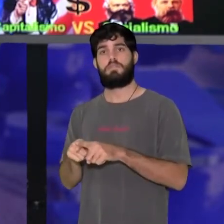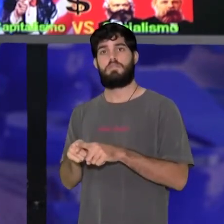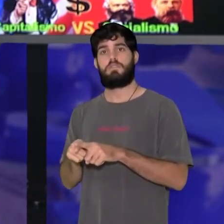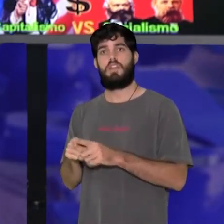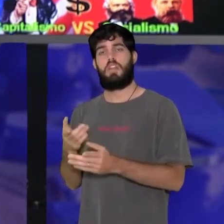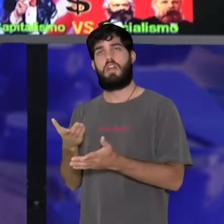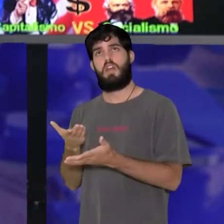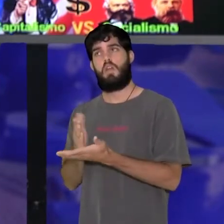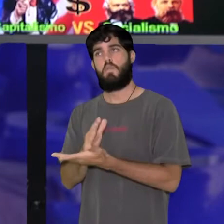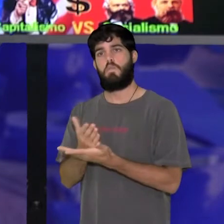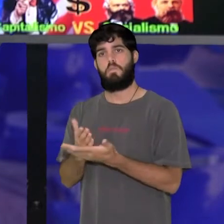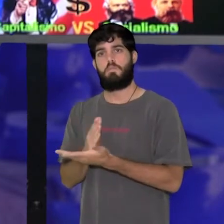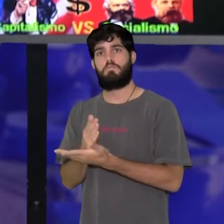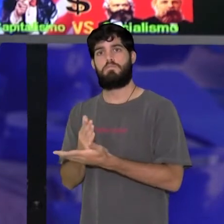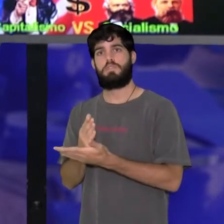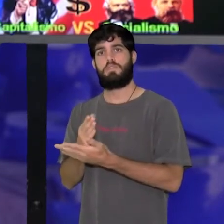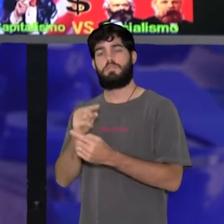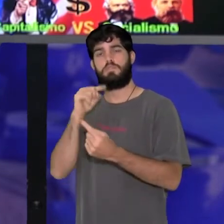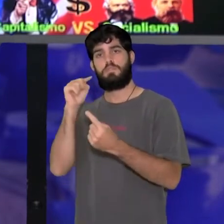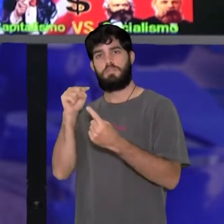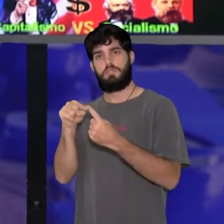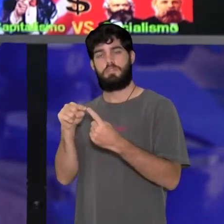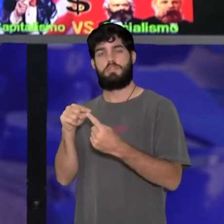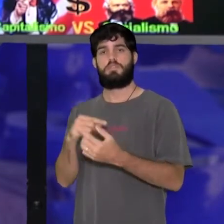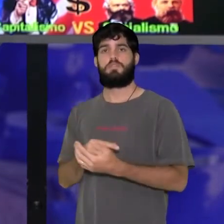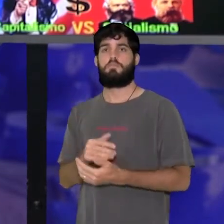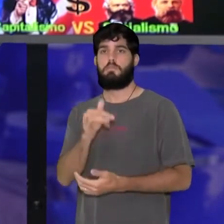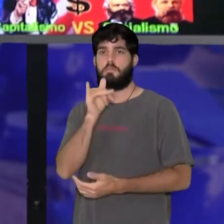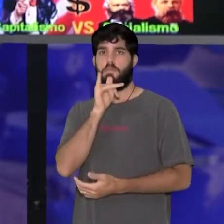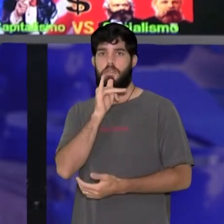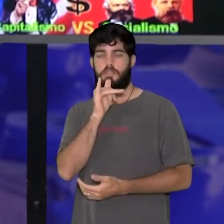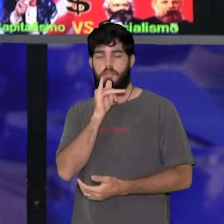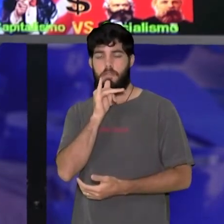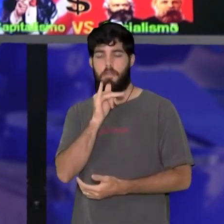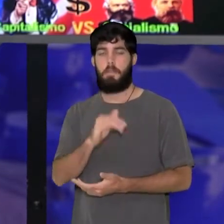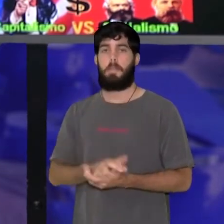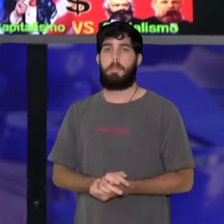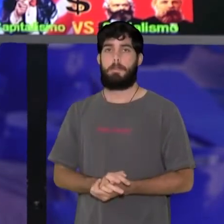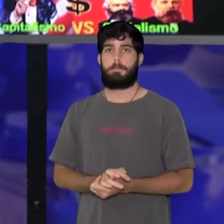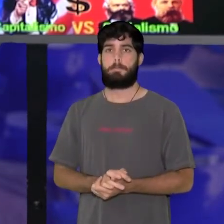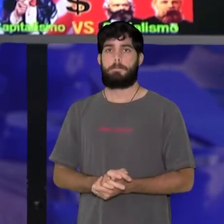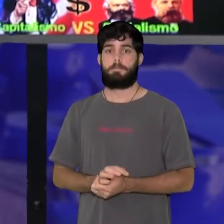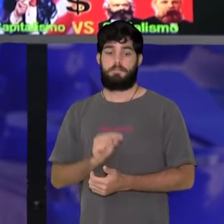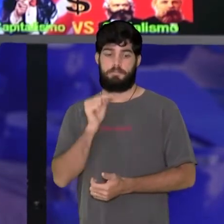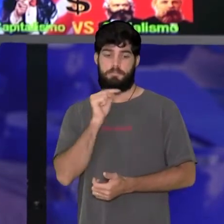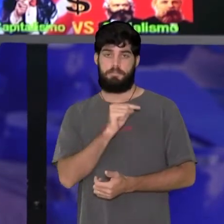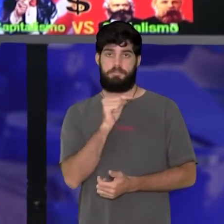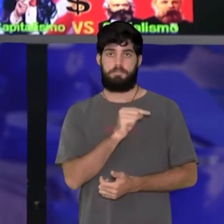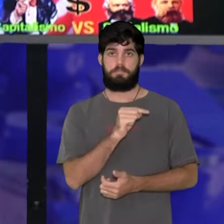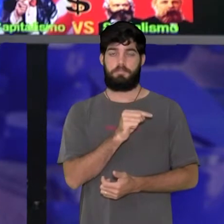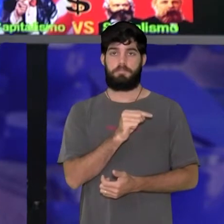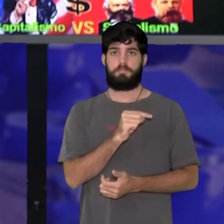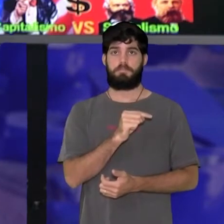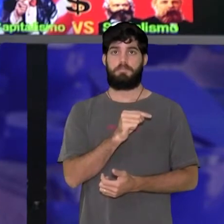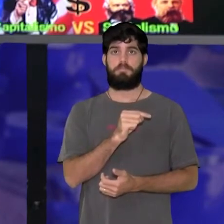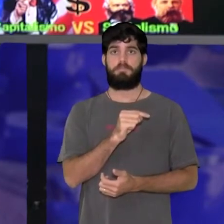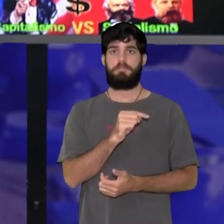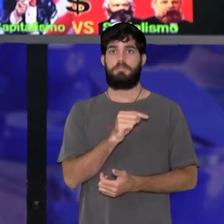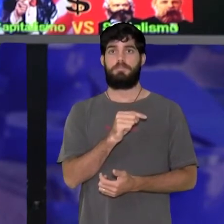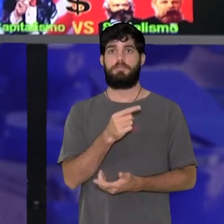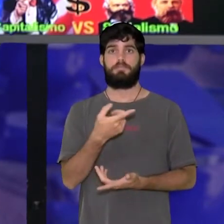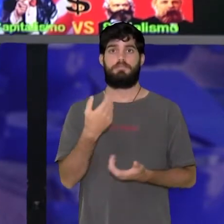determinadas metas por faixa etária. Por exemplo, no capitalismo, as